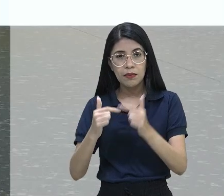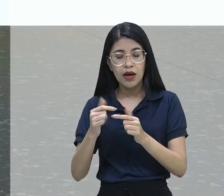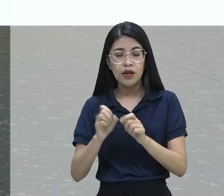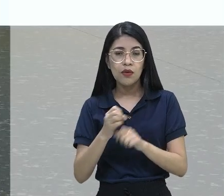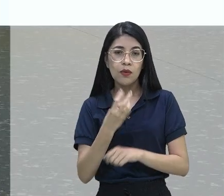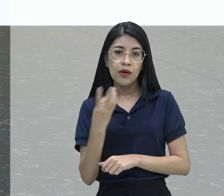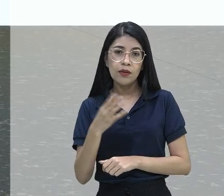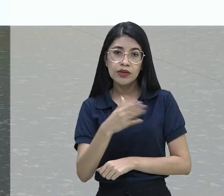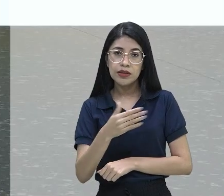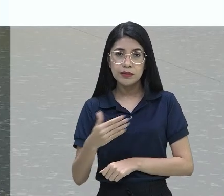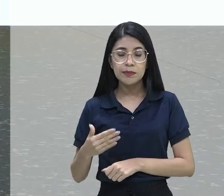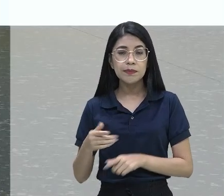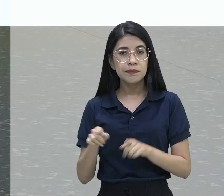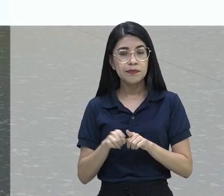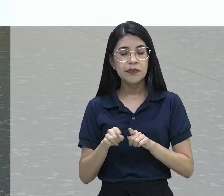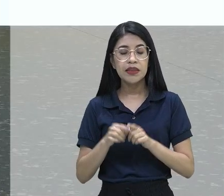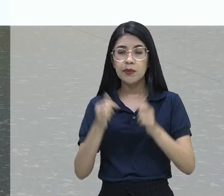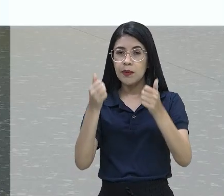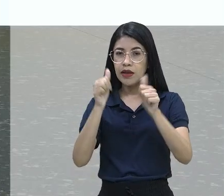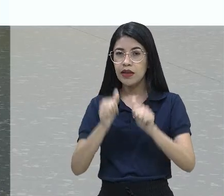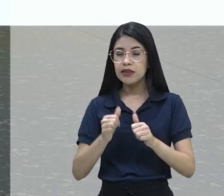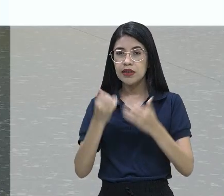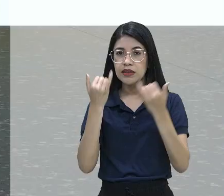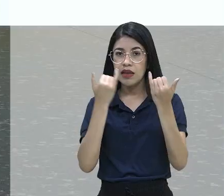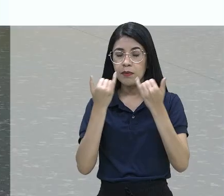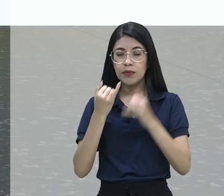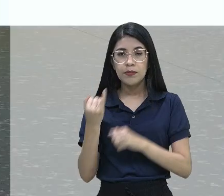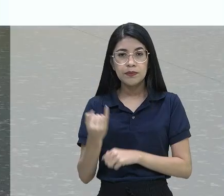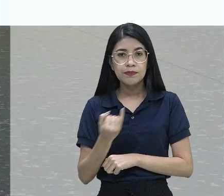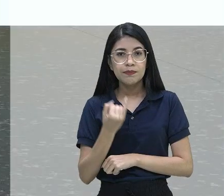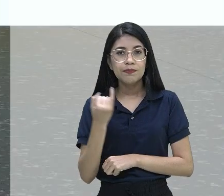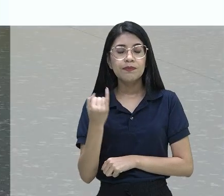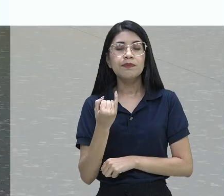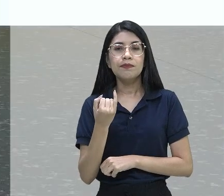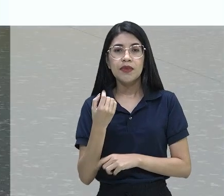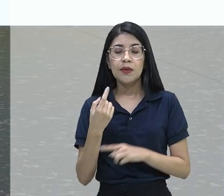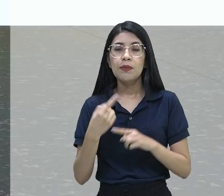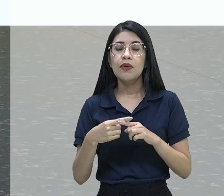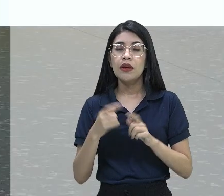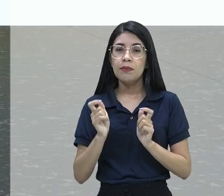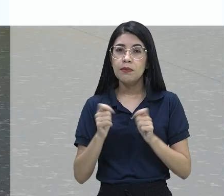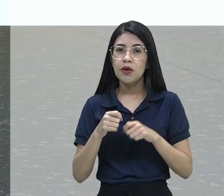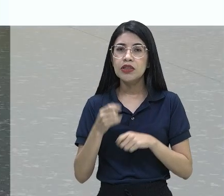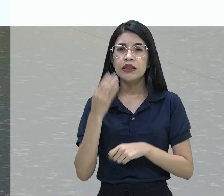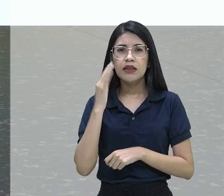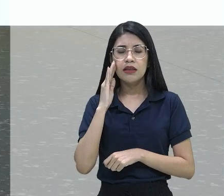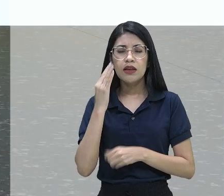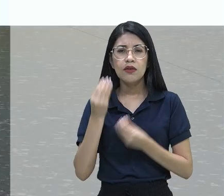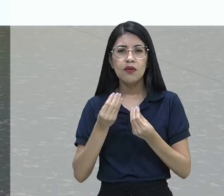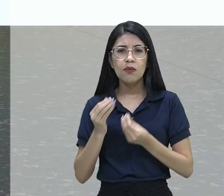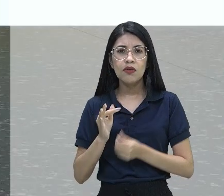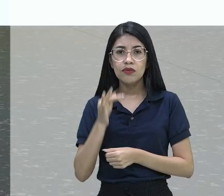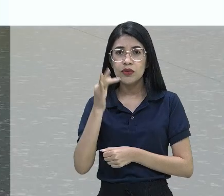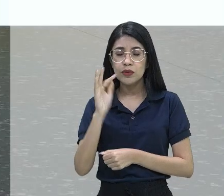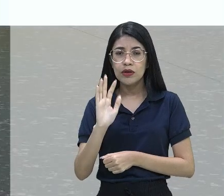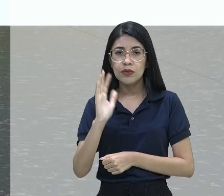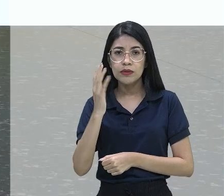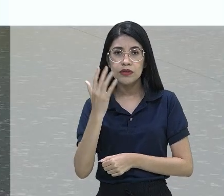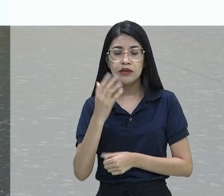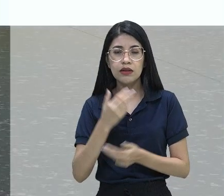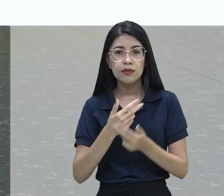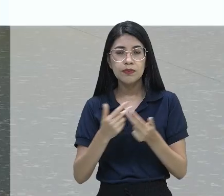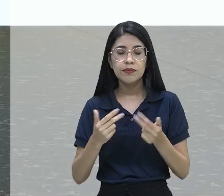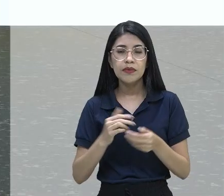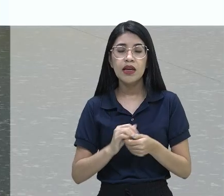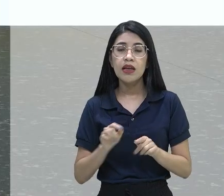tá? Então, analisar esses dados é fundamental, tá? Porque nos ajuda a prever esses cenários, tá certo? E também